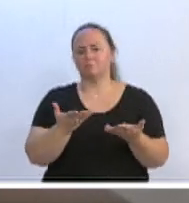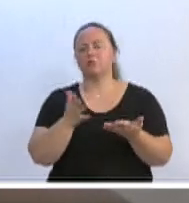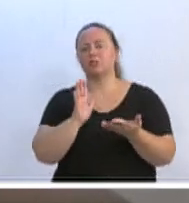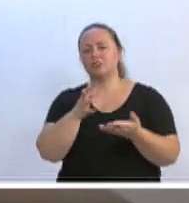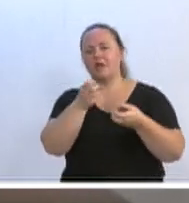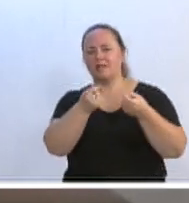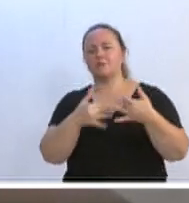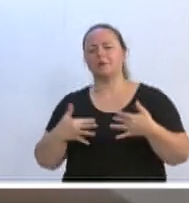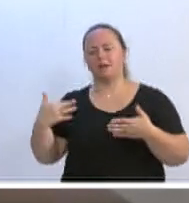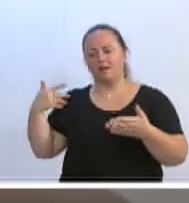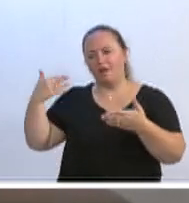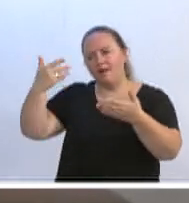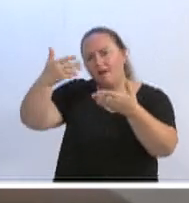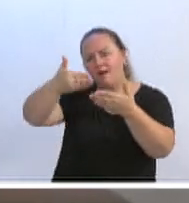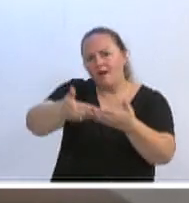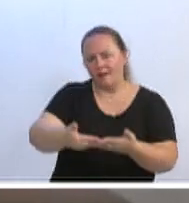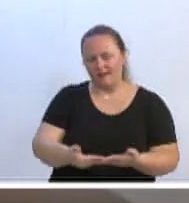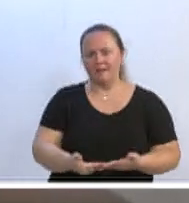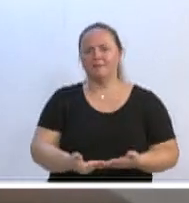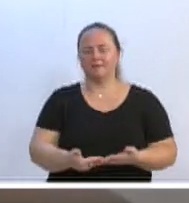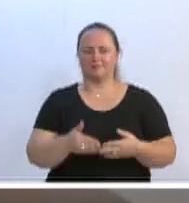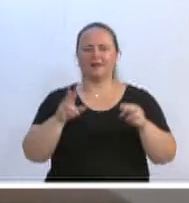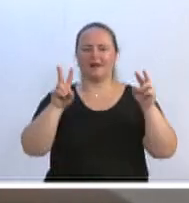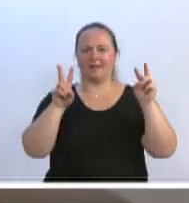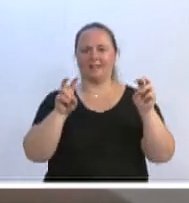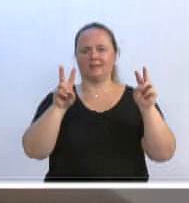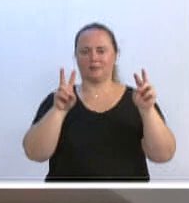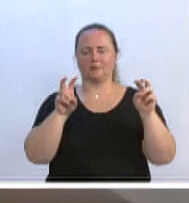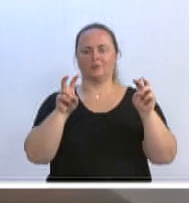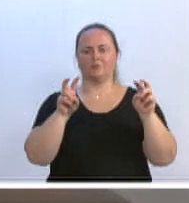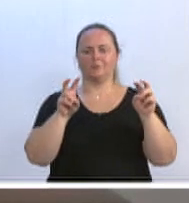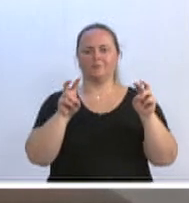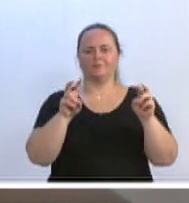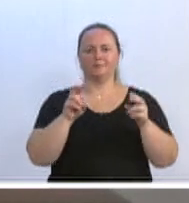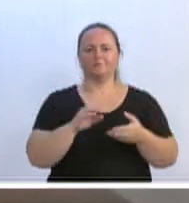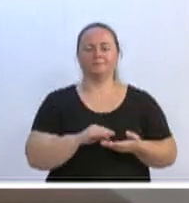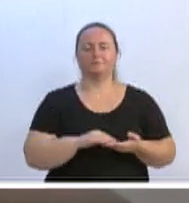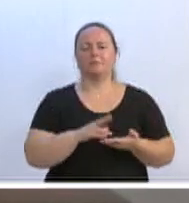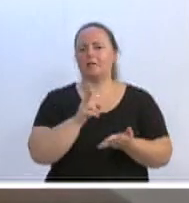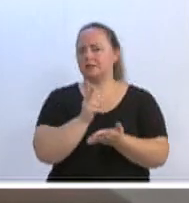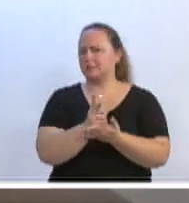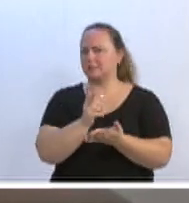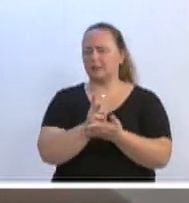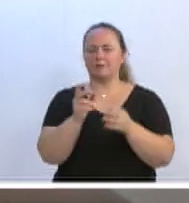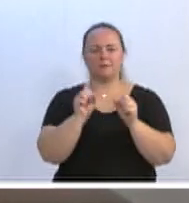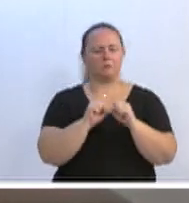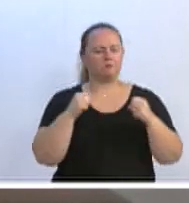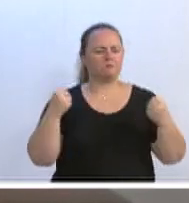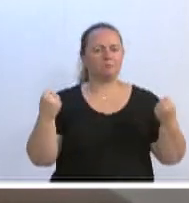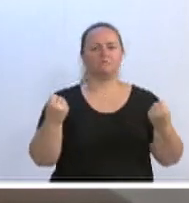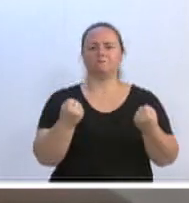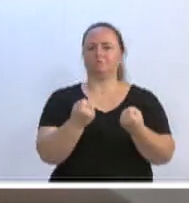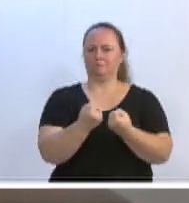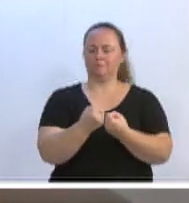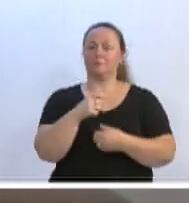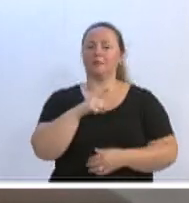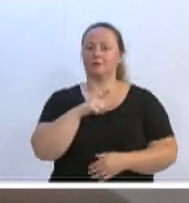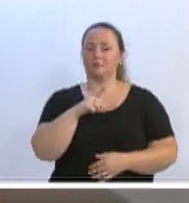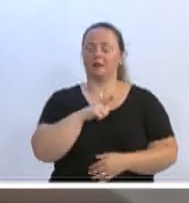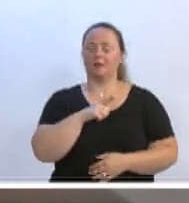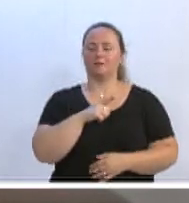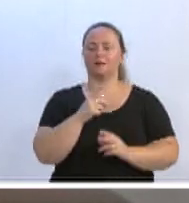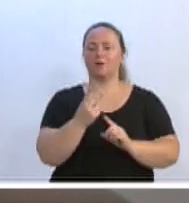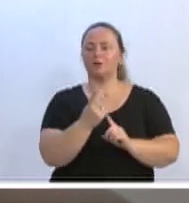dele até hoje é assunto de seminários a respeito de duas